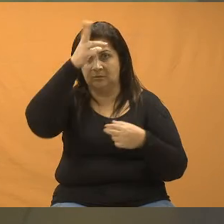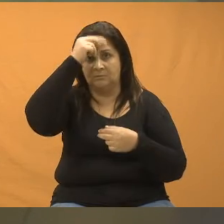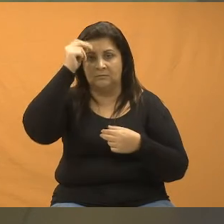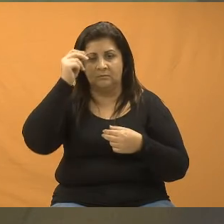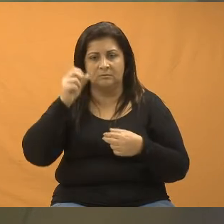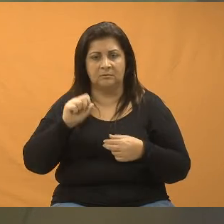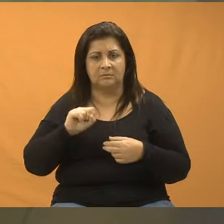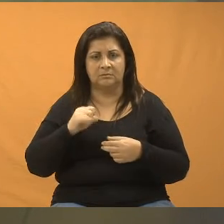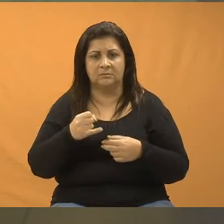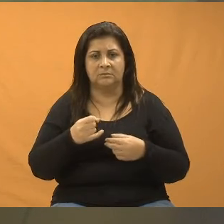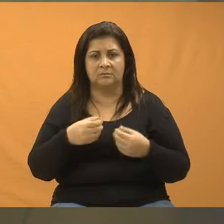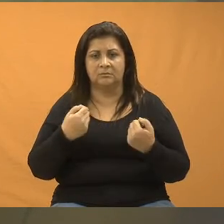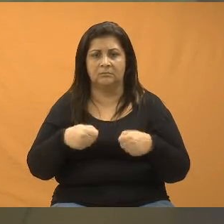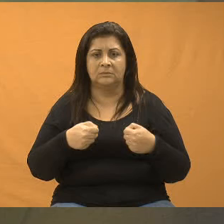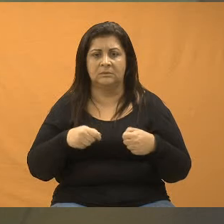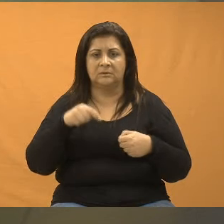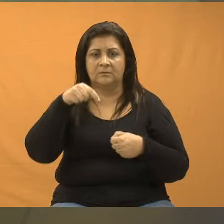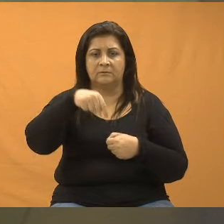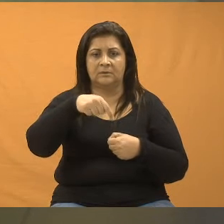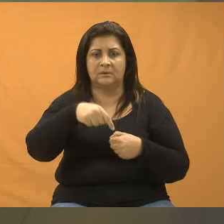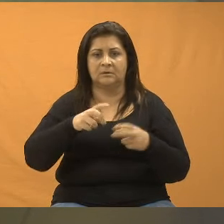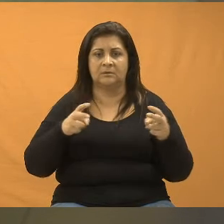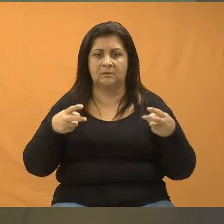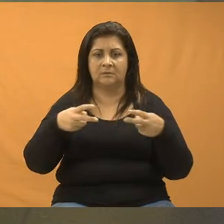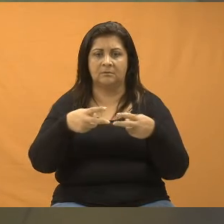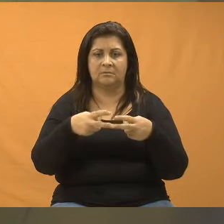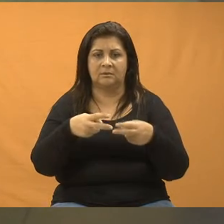empréstimo, ela não teria que ter passado aqui para a Câmara Municipal. Legislativa.